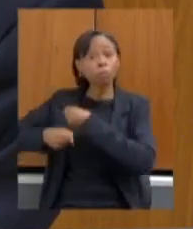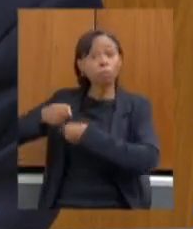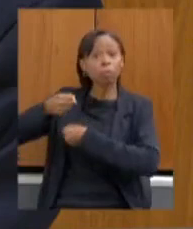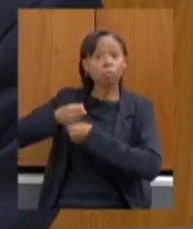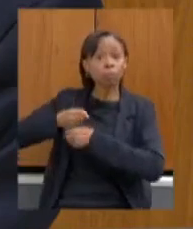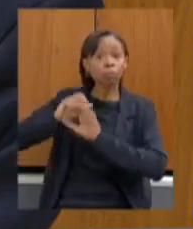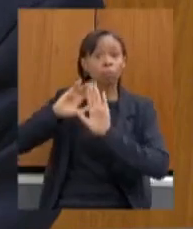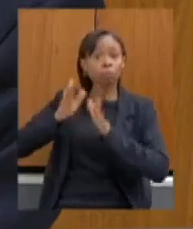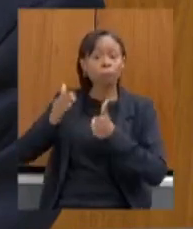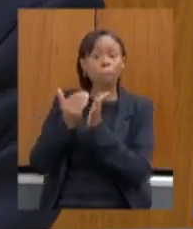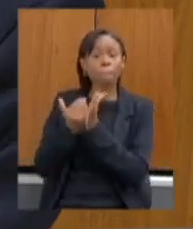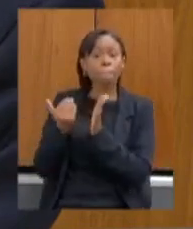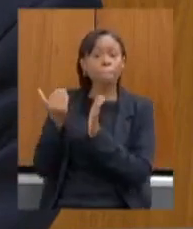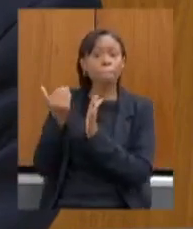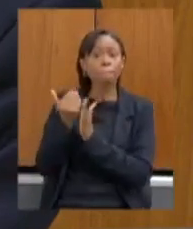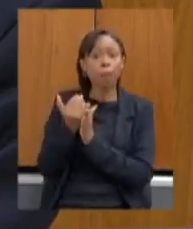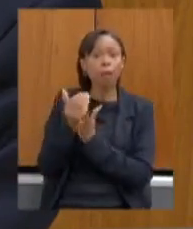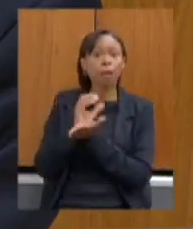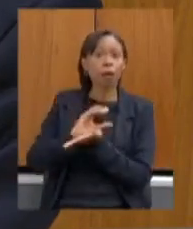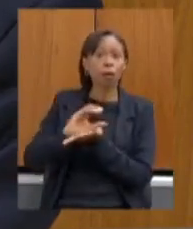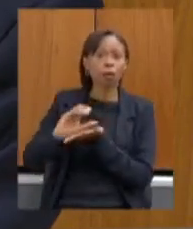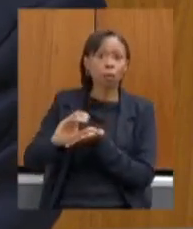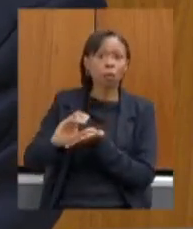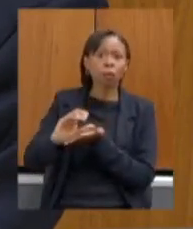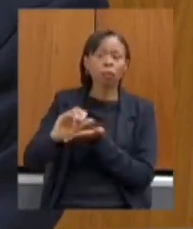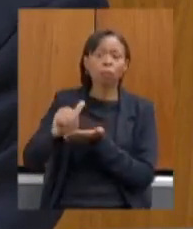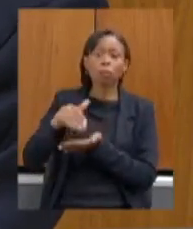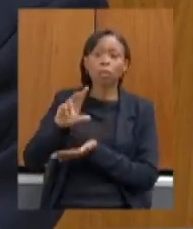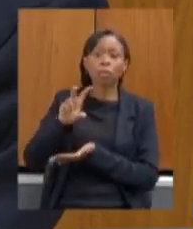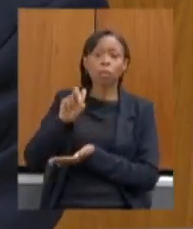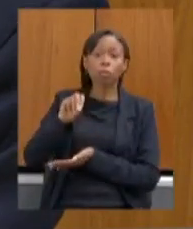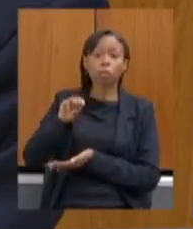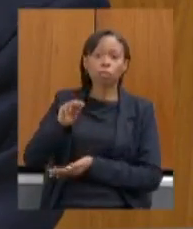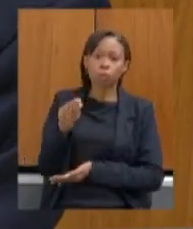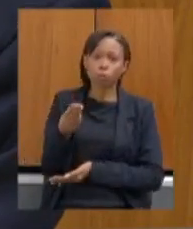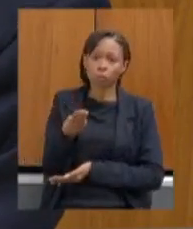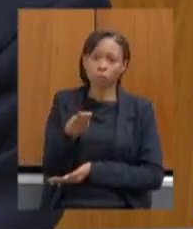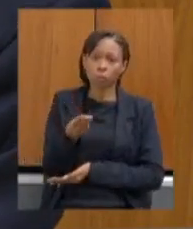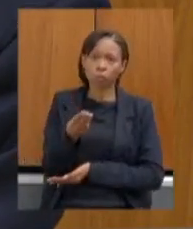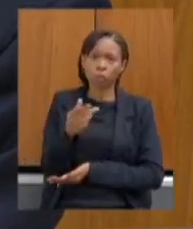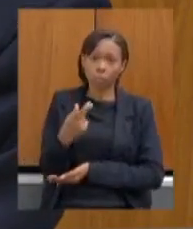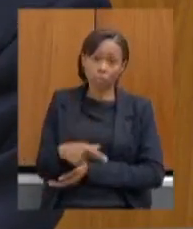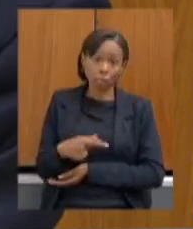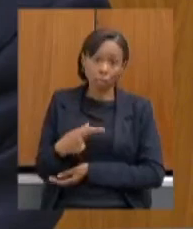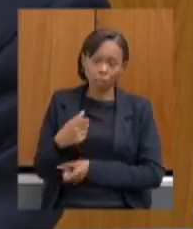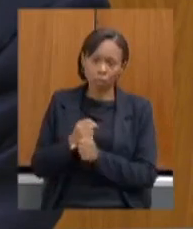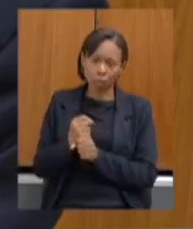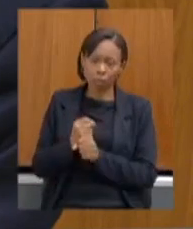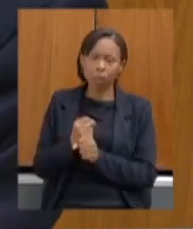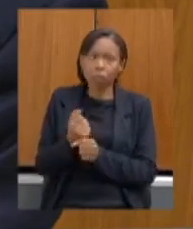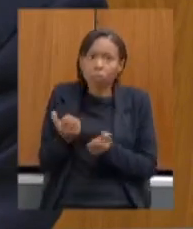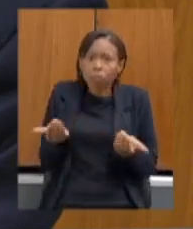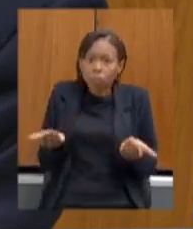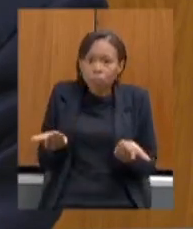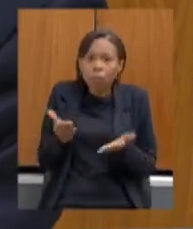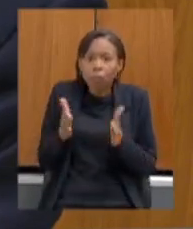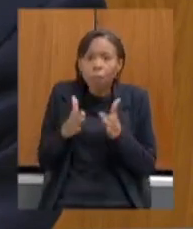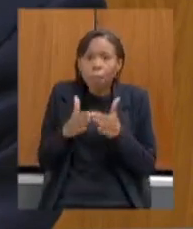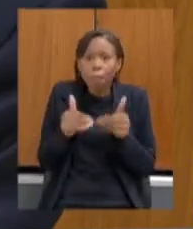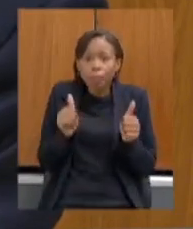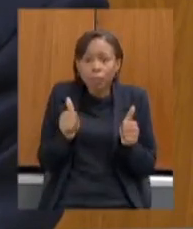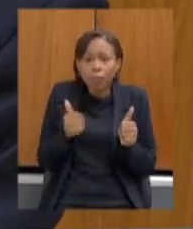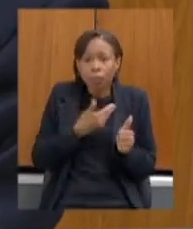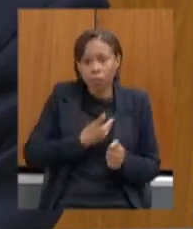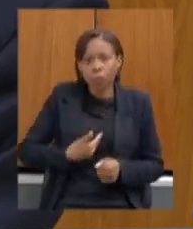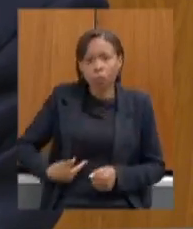mais um aporte, esse ano um aporte de mais de 50 milhões. Então, pedi a força do